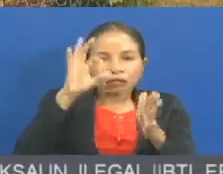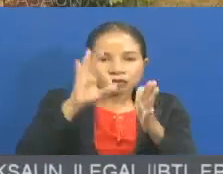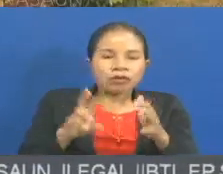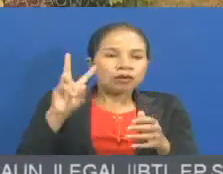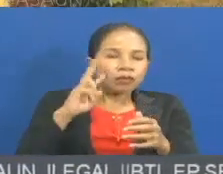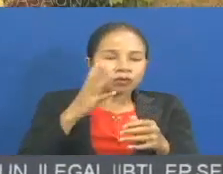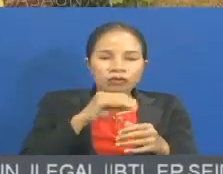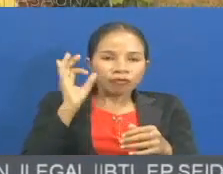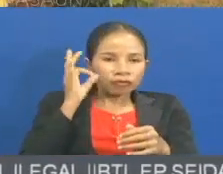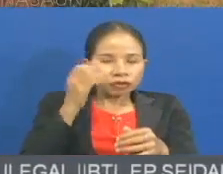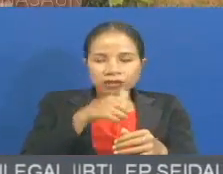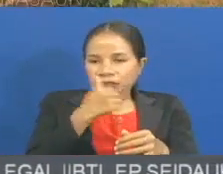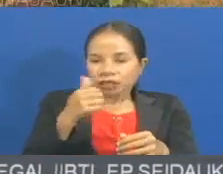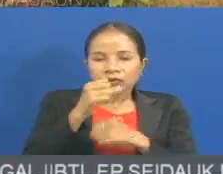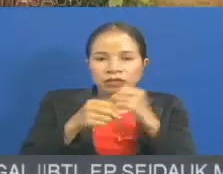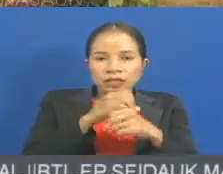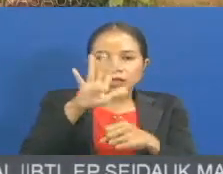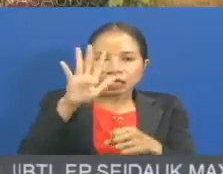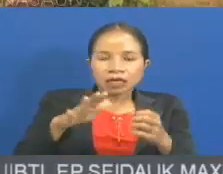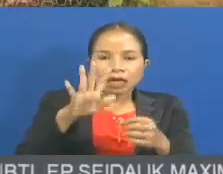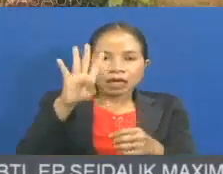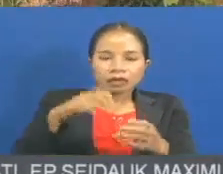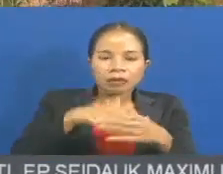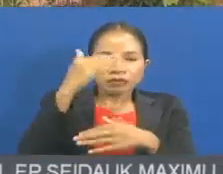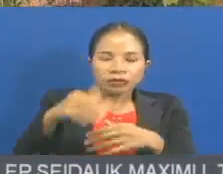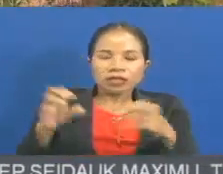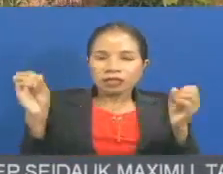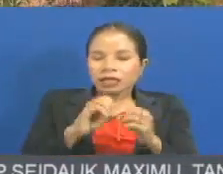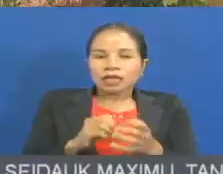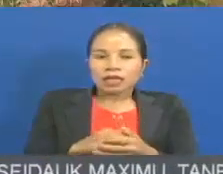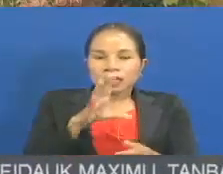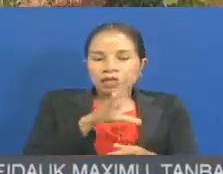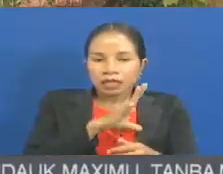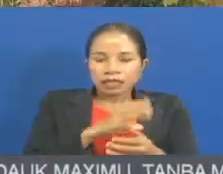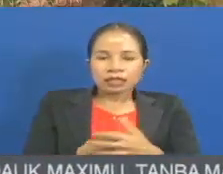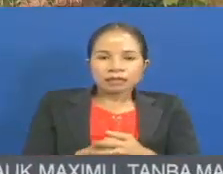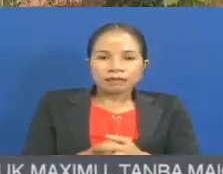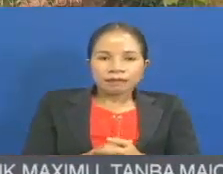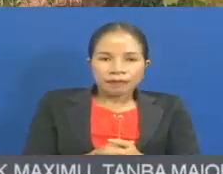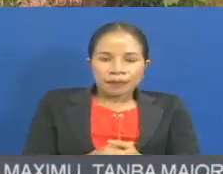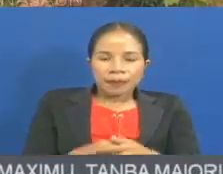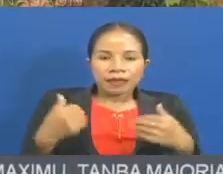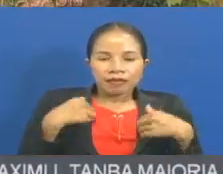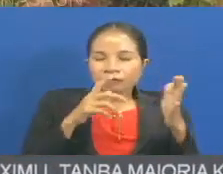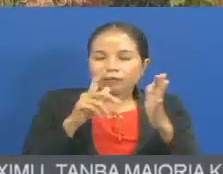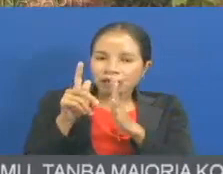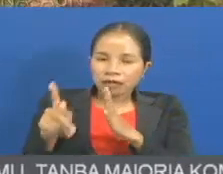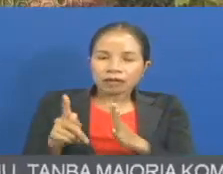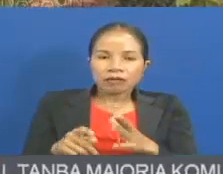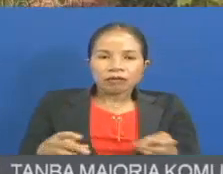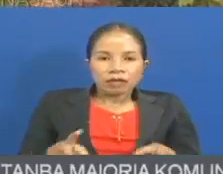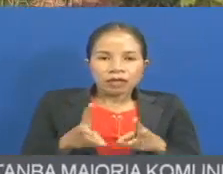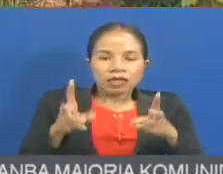vai influenciar selo, e também tinham hat ba wen itali que é dependente ona. E o futuro mai, ami, e a plano, cata dalan,